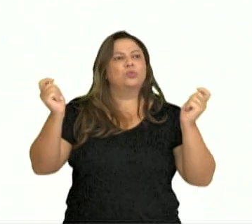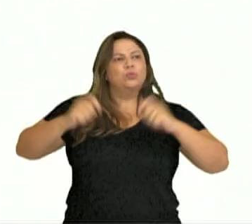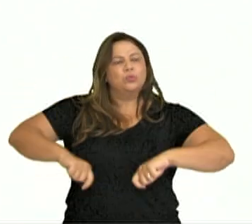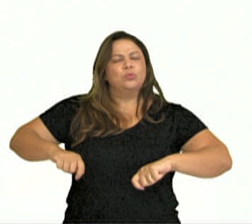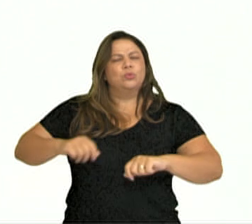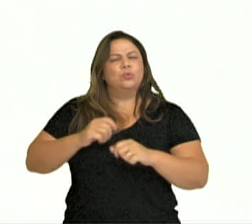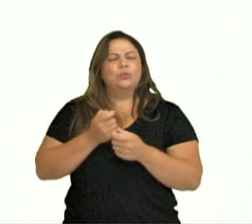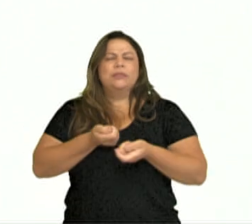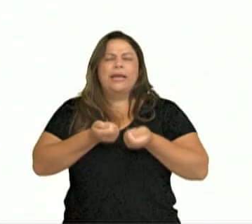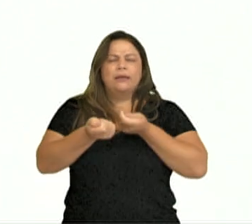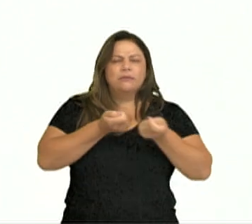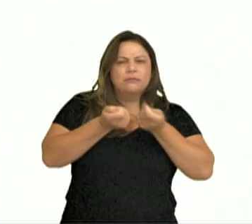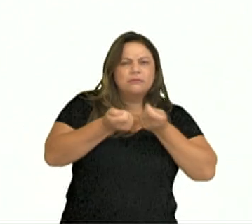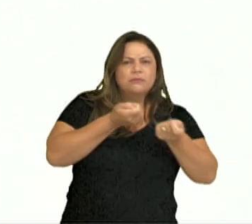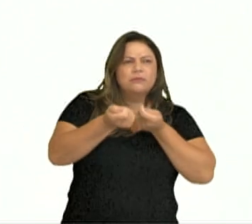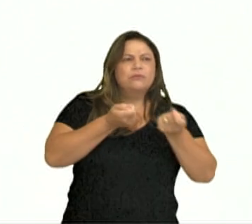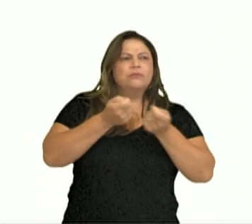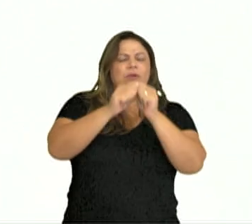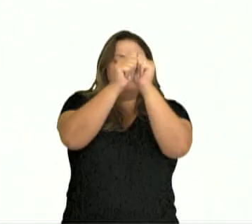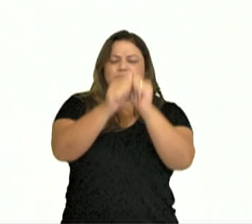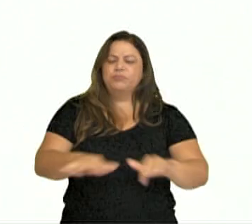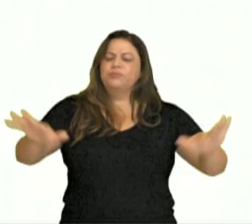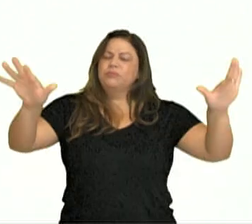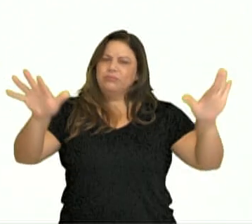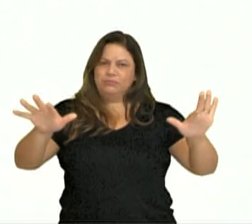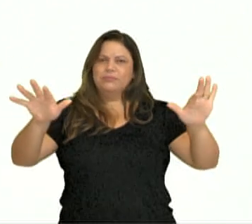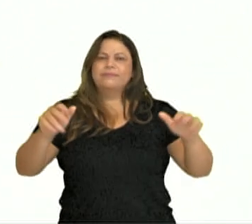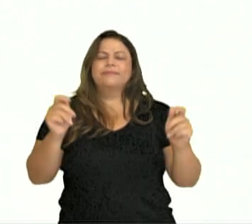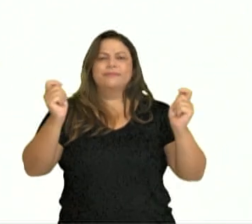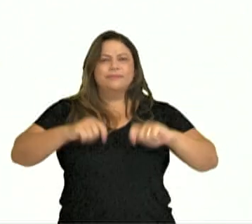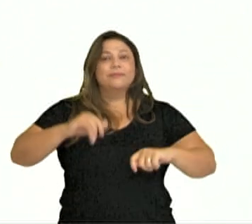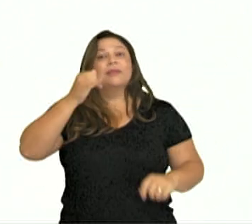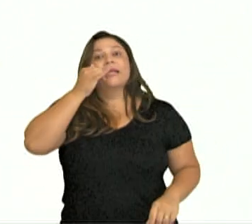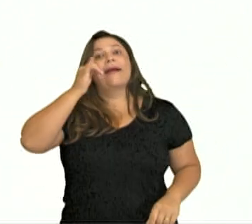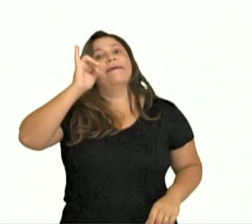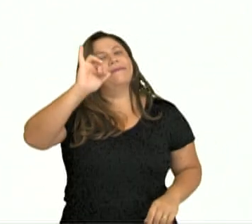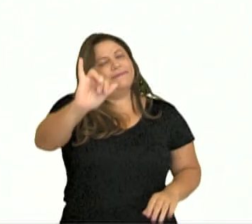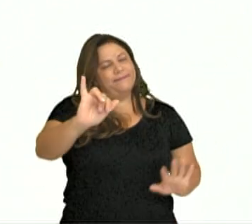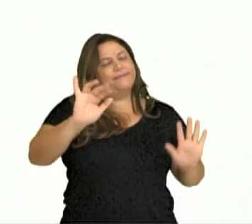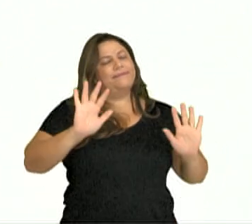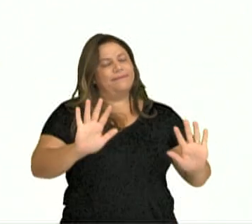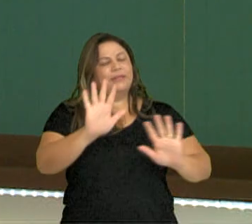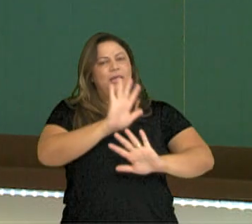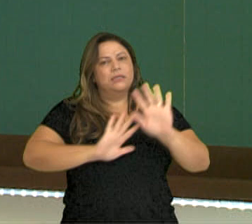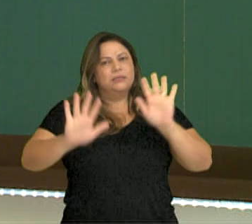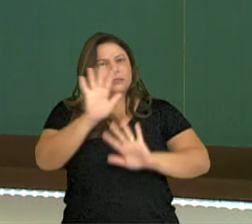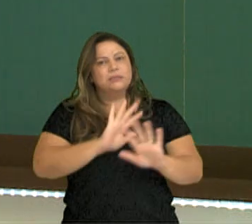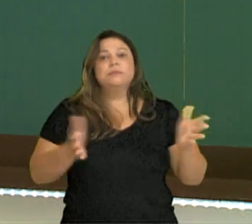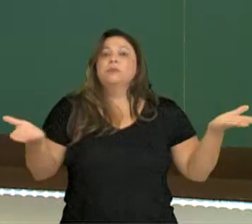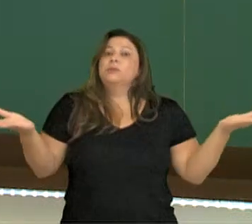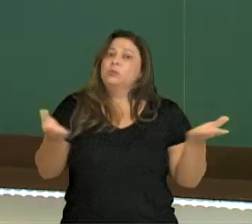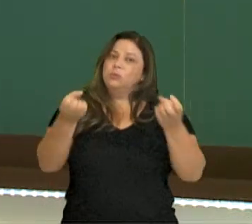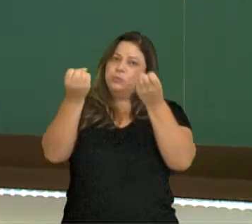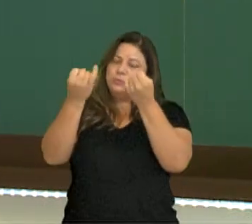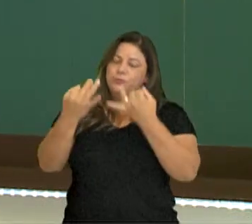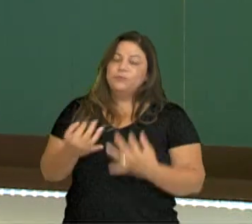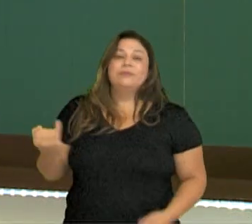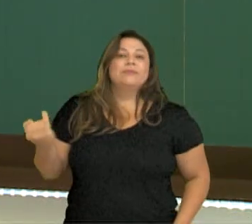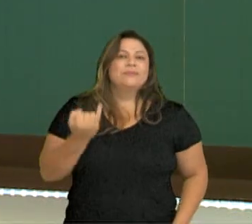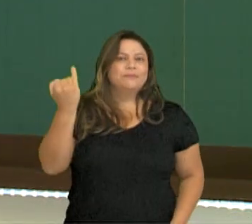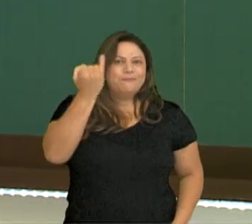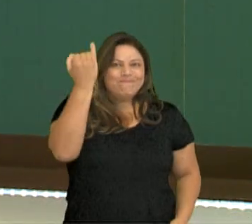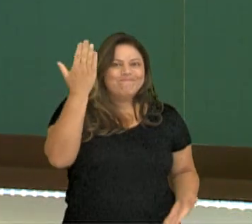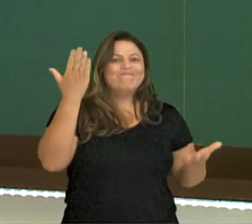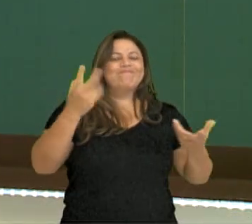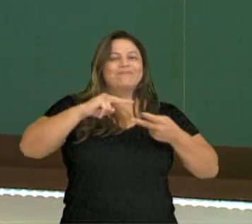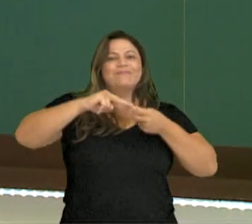moleculares do vírus permite aprimorar a prevenção e o tratamento da Covid. Então, o que a gente falou, gente, é muito importante saber